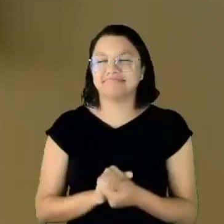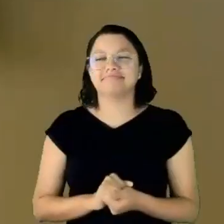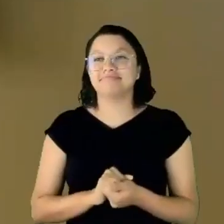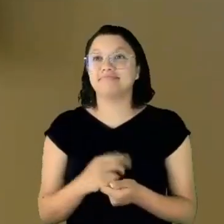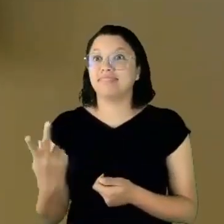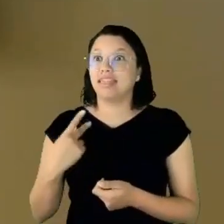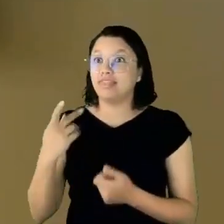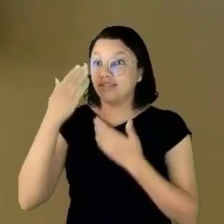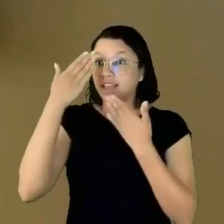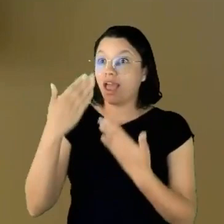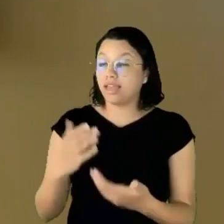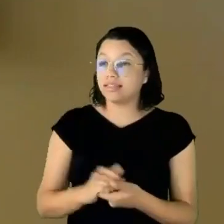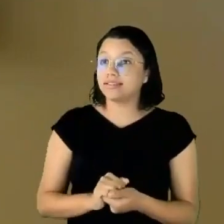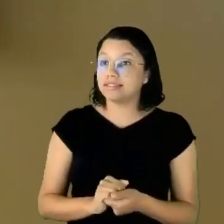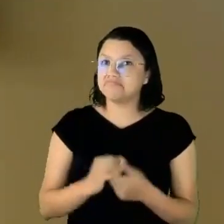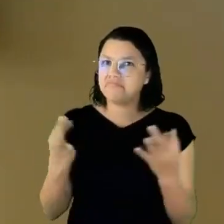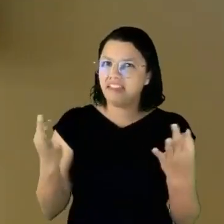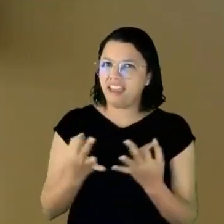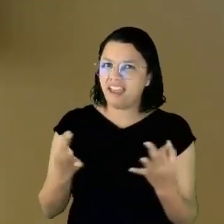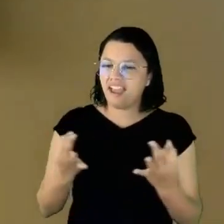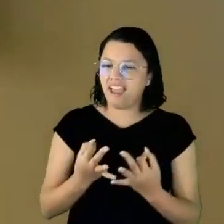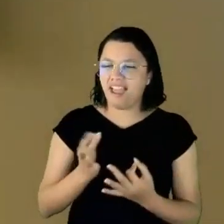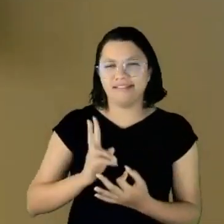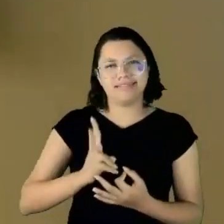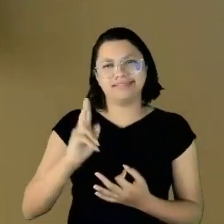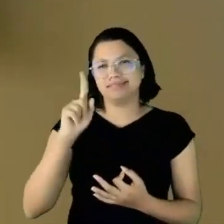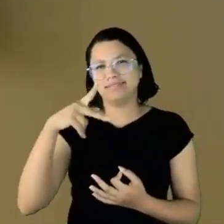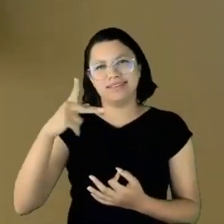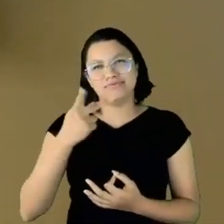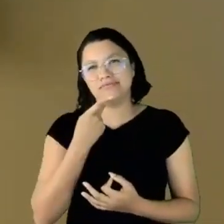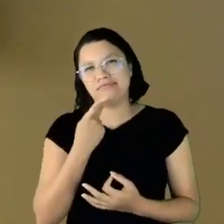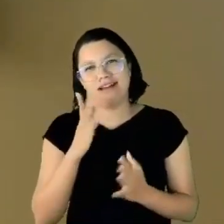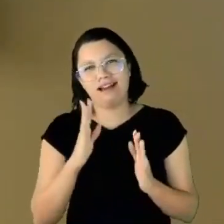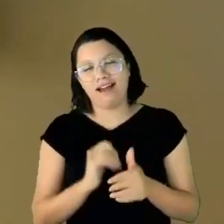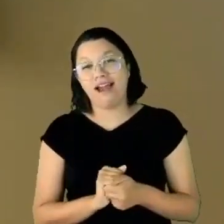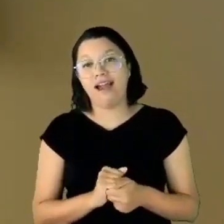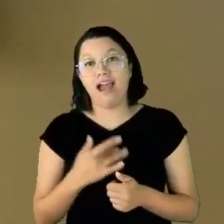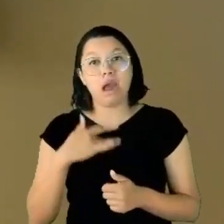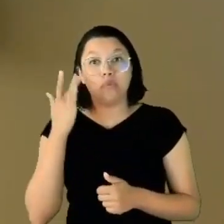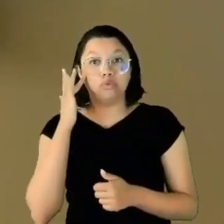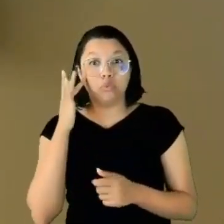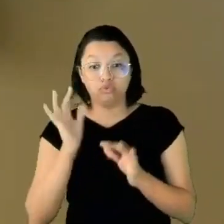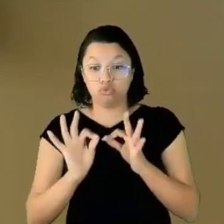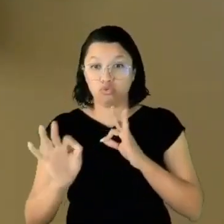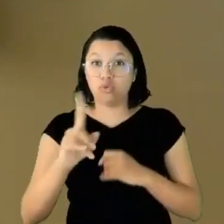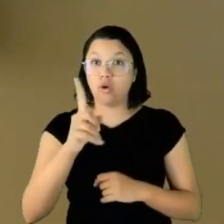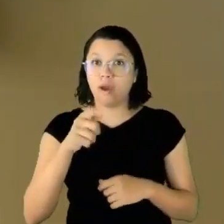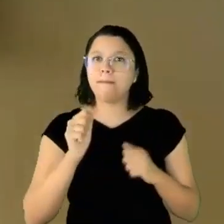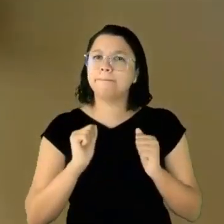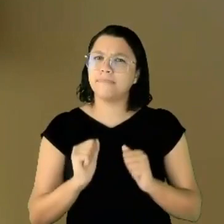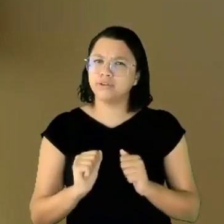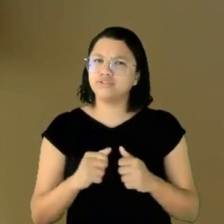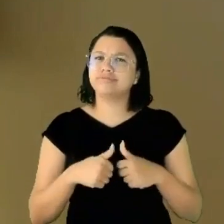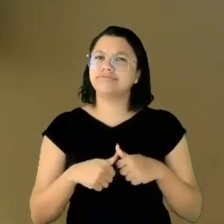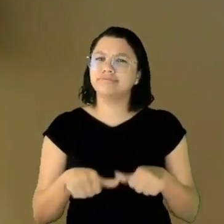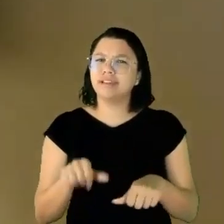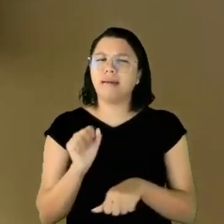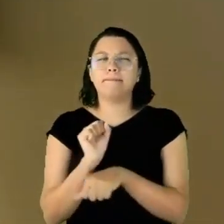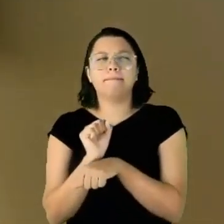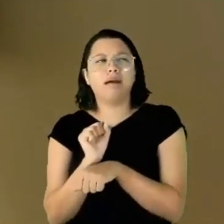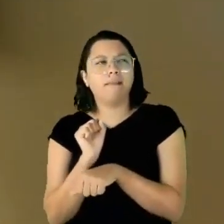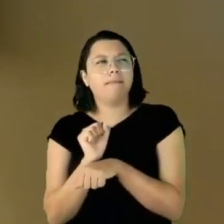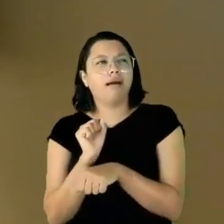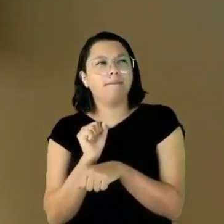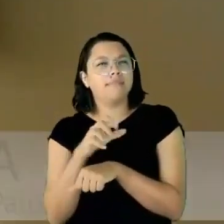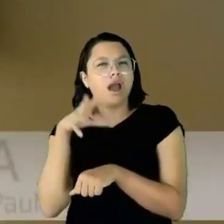nós que agradecemos Denilson foi excelente como sempre a sua fala eu não achei nada longa não podia ficar aqui mais um